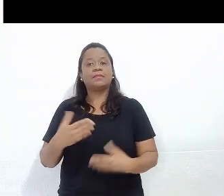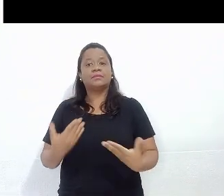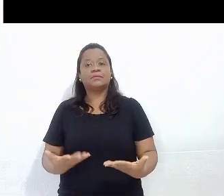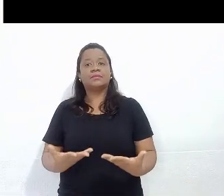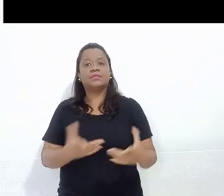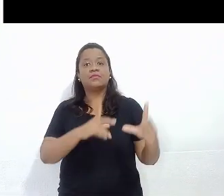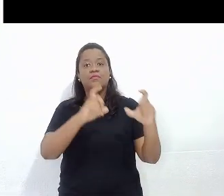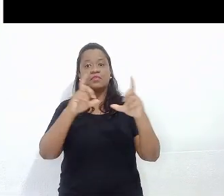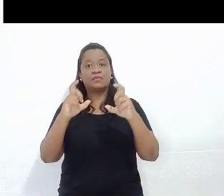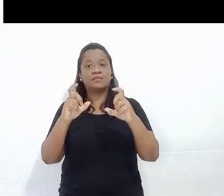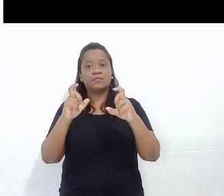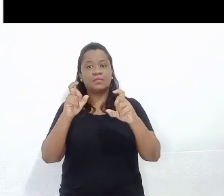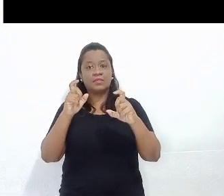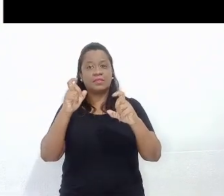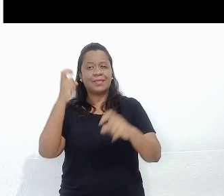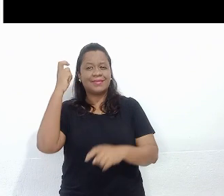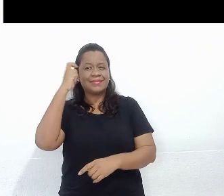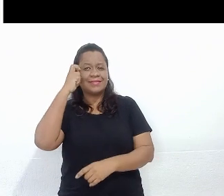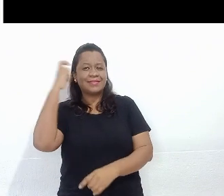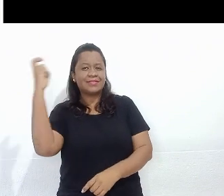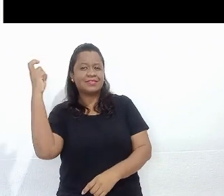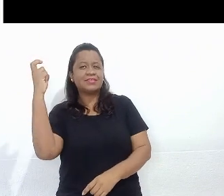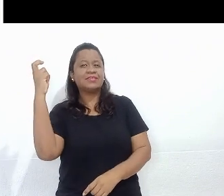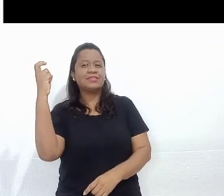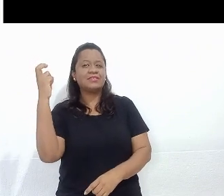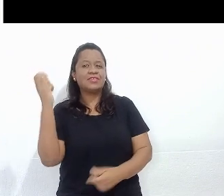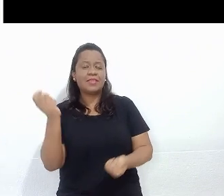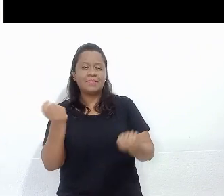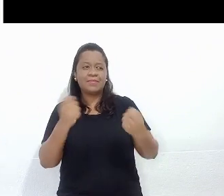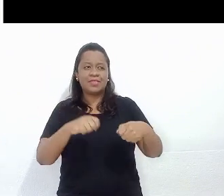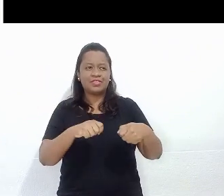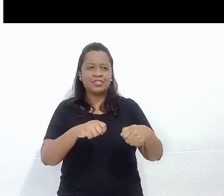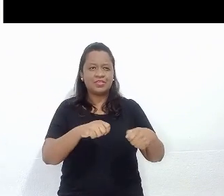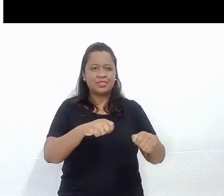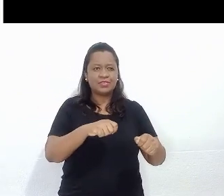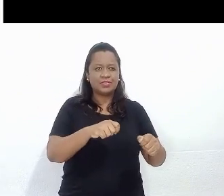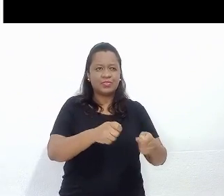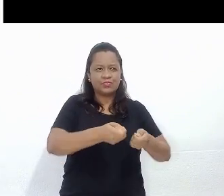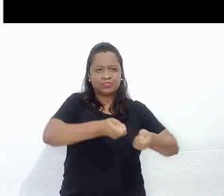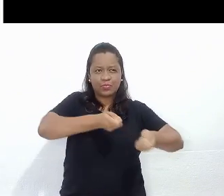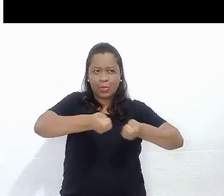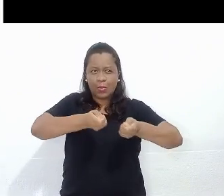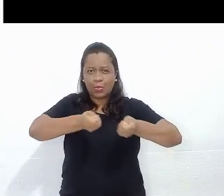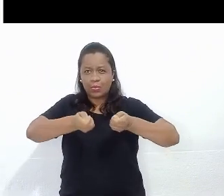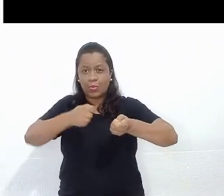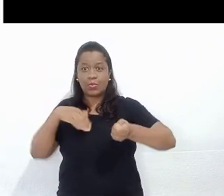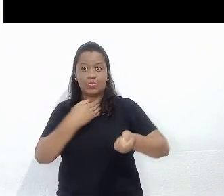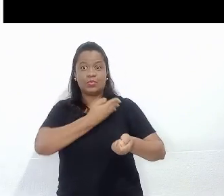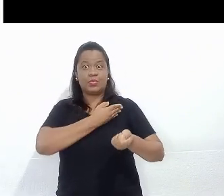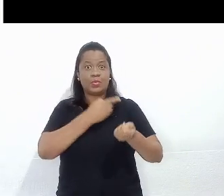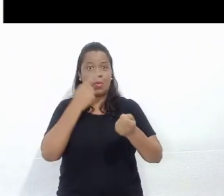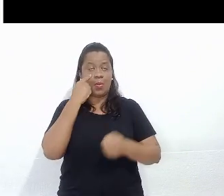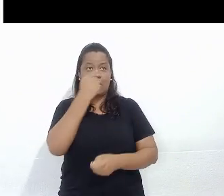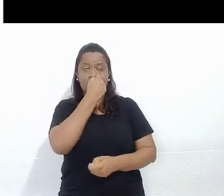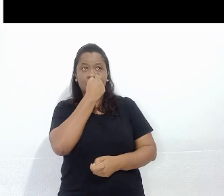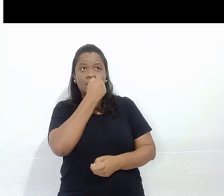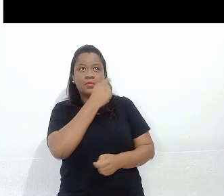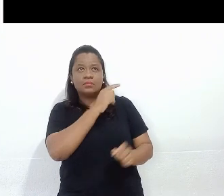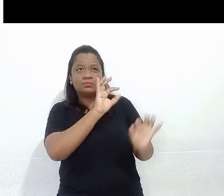inteligente permite a manipulação dos nossos olhos para que nos concentremos no que é importante naquela